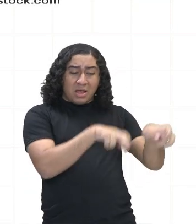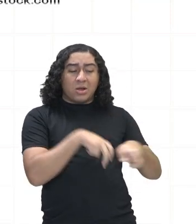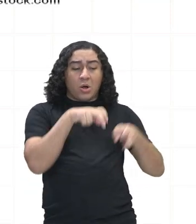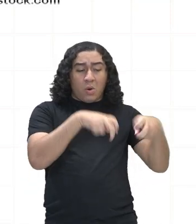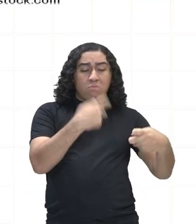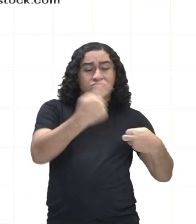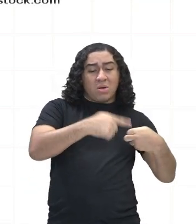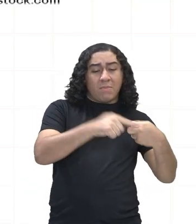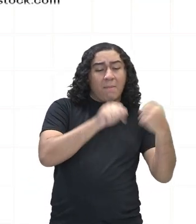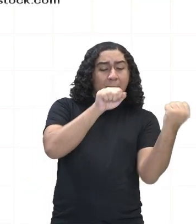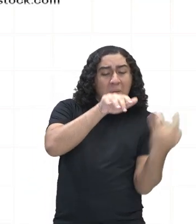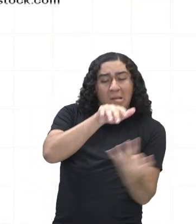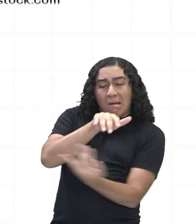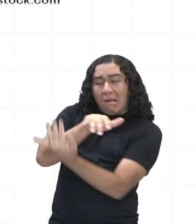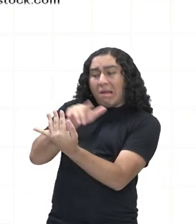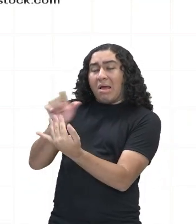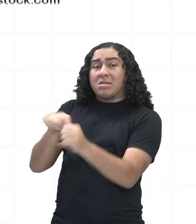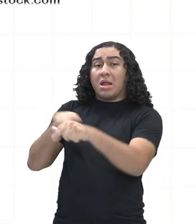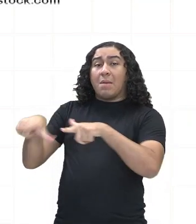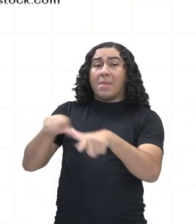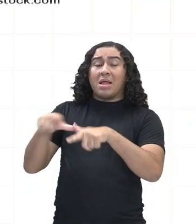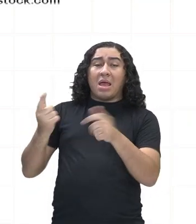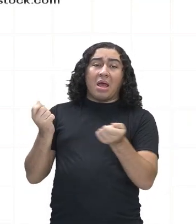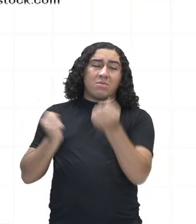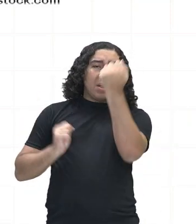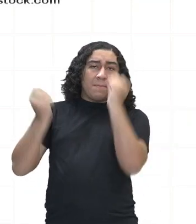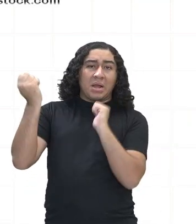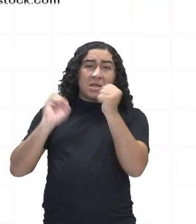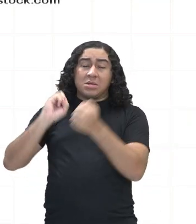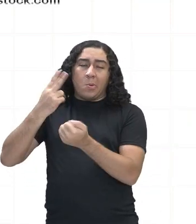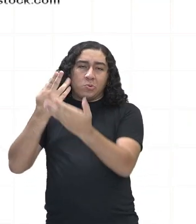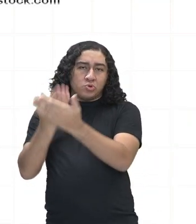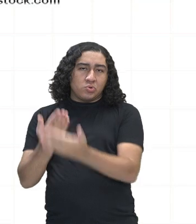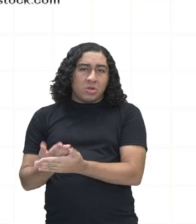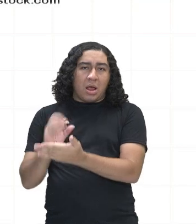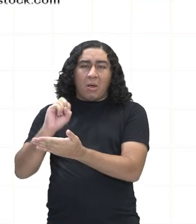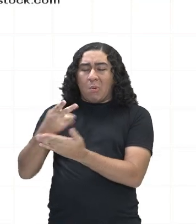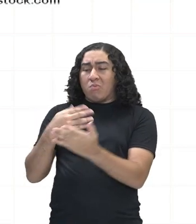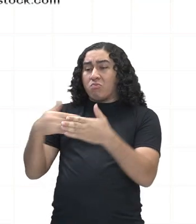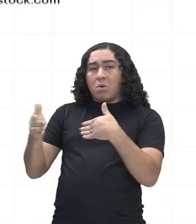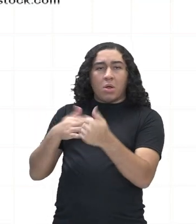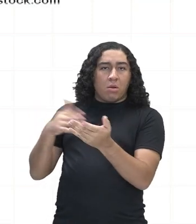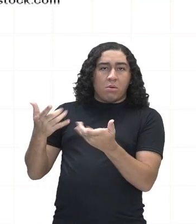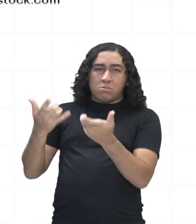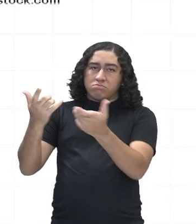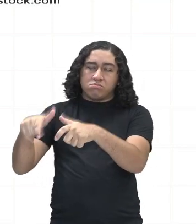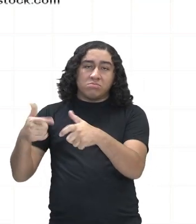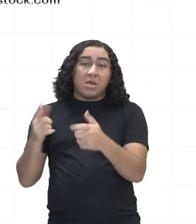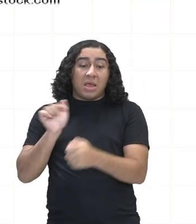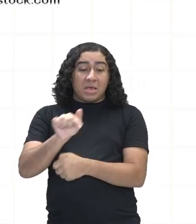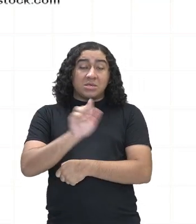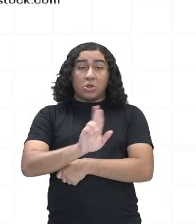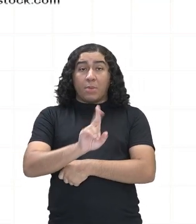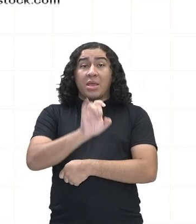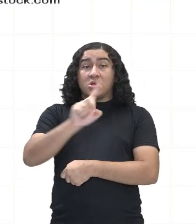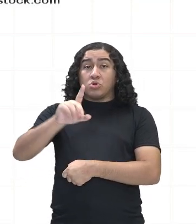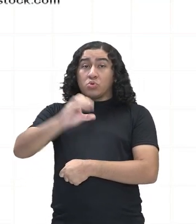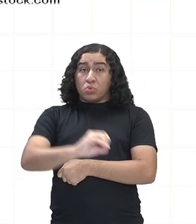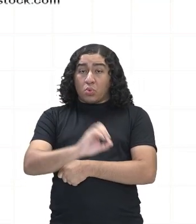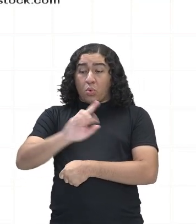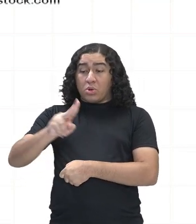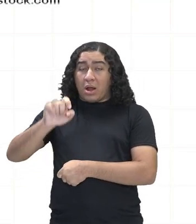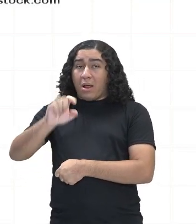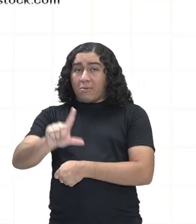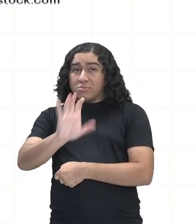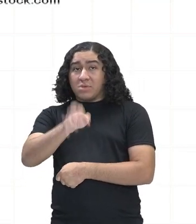vai para uma cidade grande trabalhar numa fábrica, ou para estudar, ou para qualquer outro motivo. Essa saída é o chamado êxodo rural, que tem acontecido